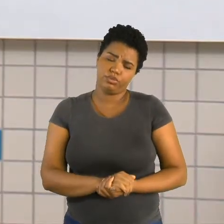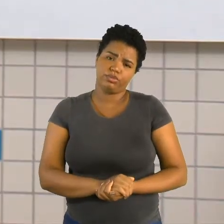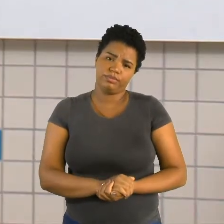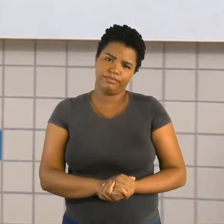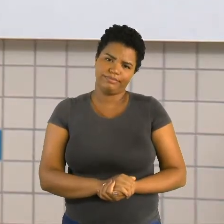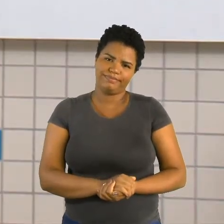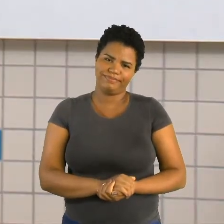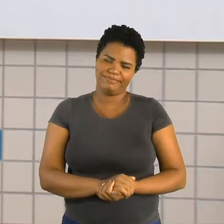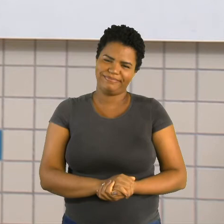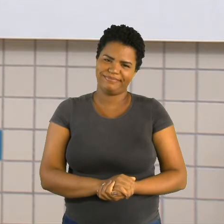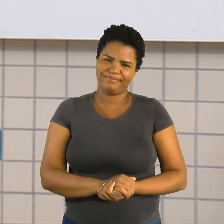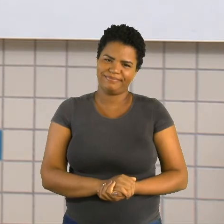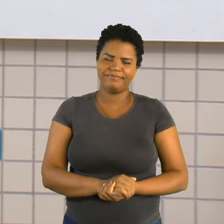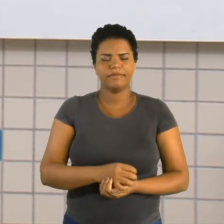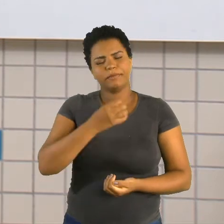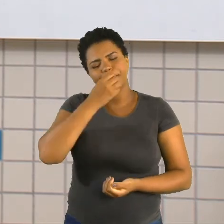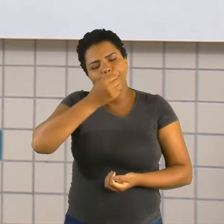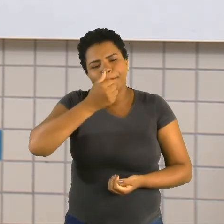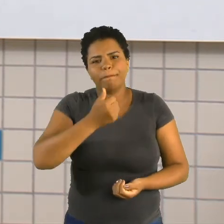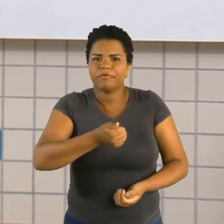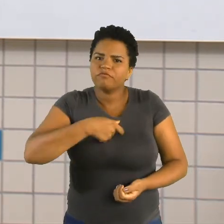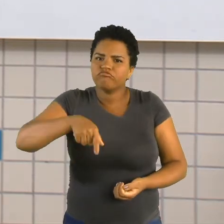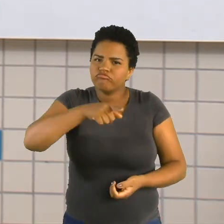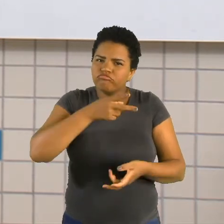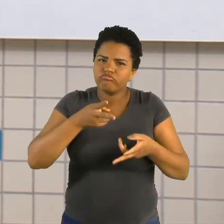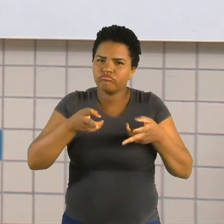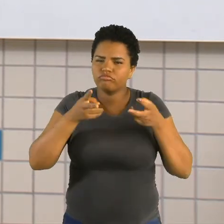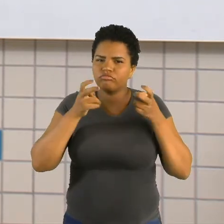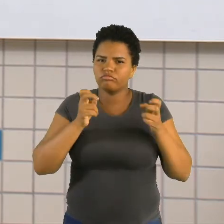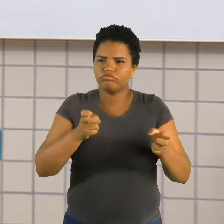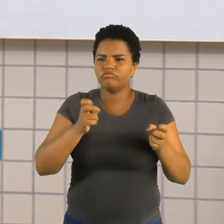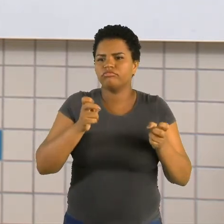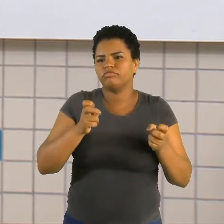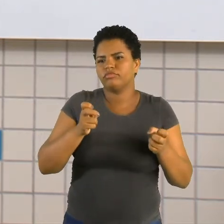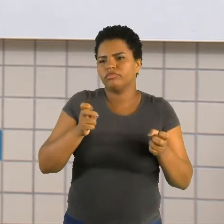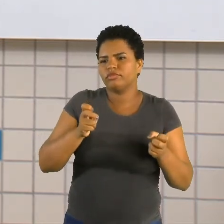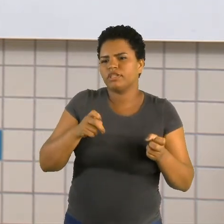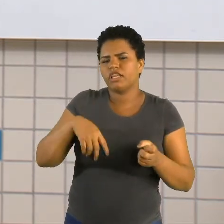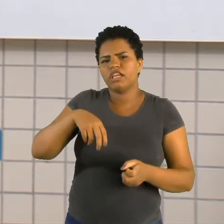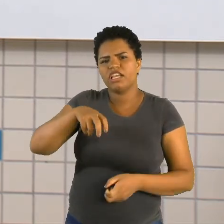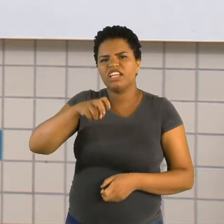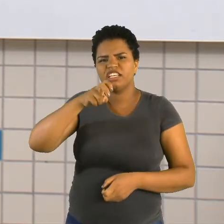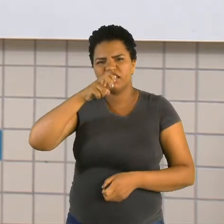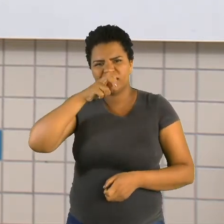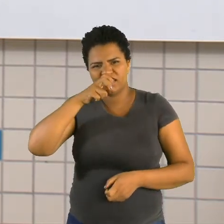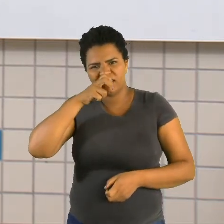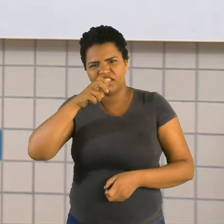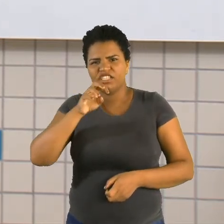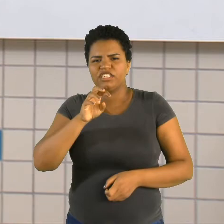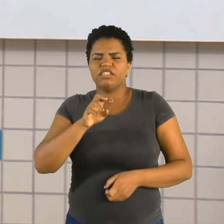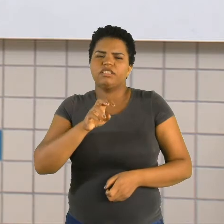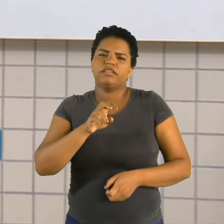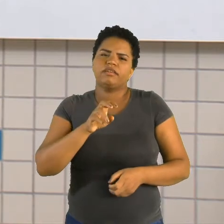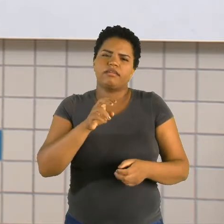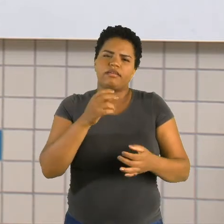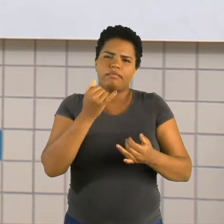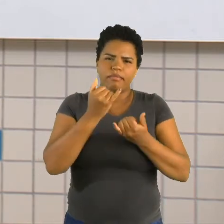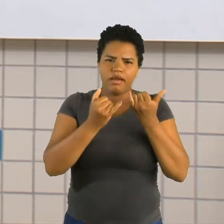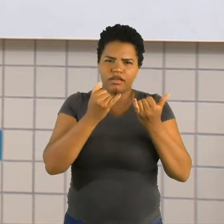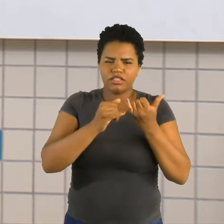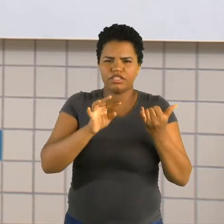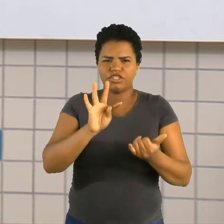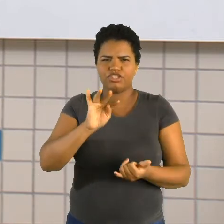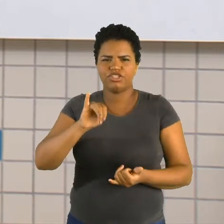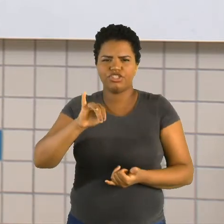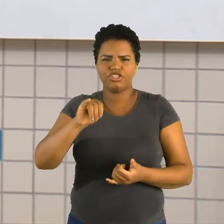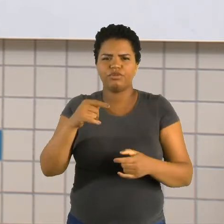Muito bem! Vocês observaram que o dente do Titi são parecidos com os da Mônica? E quando ela viu aquilo, ela não se